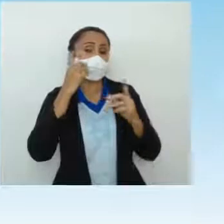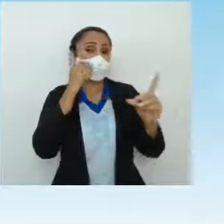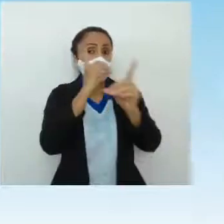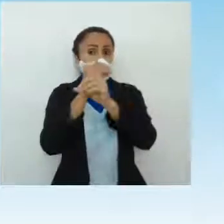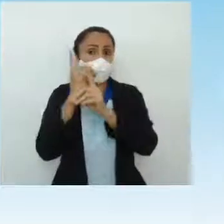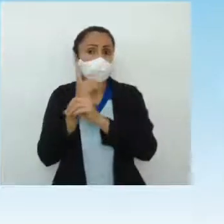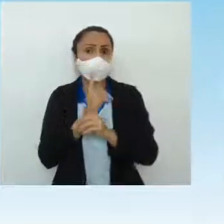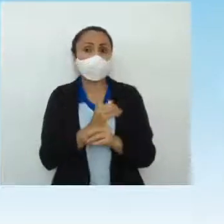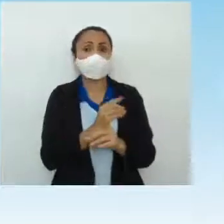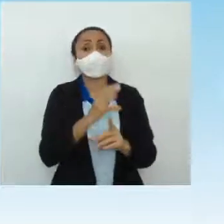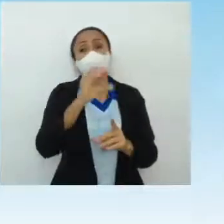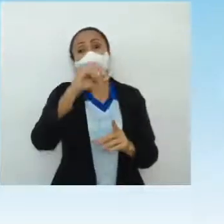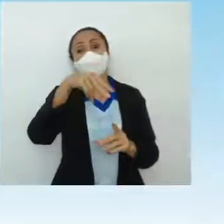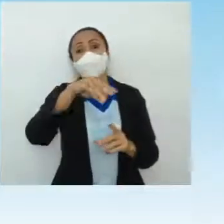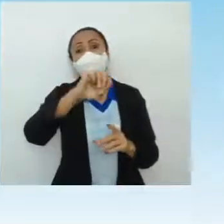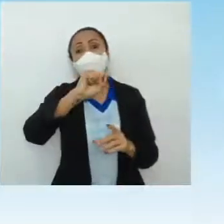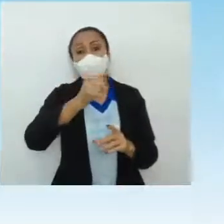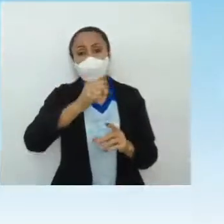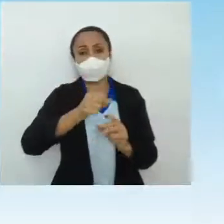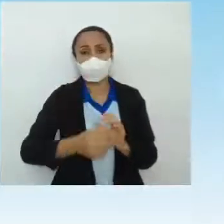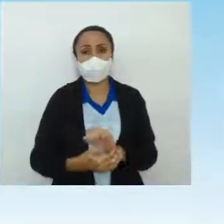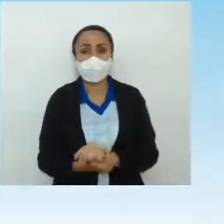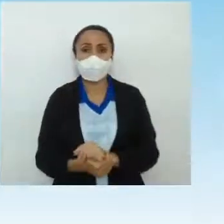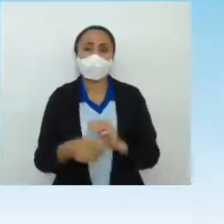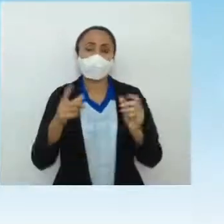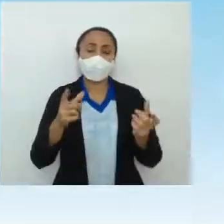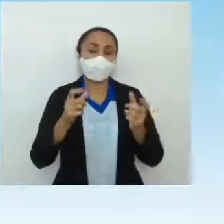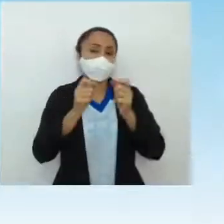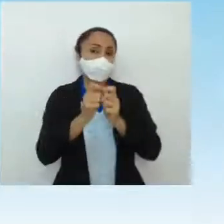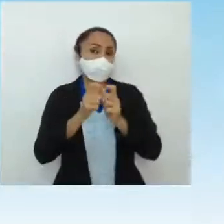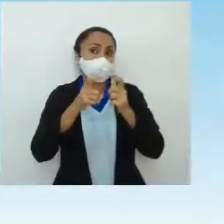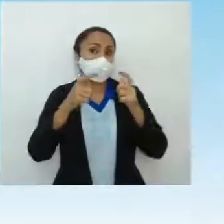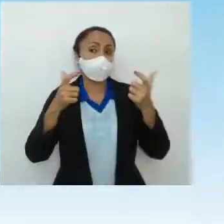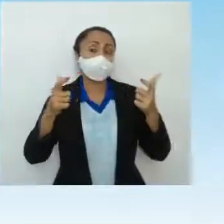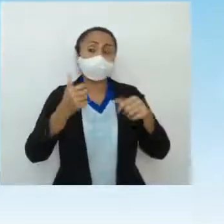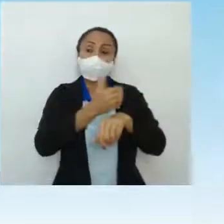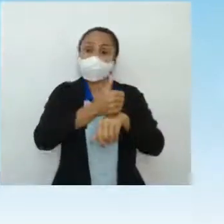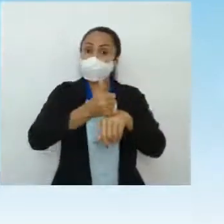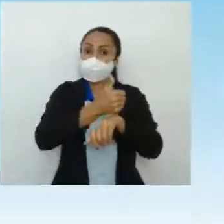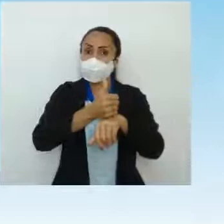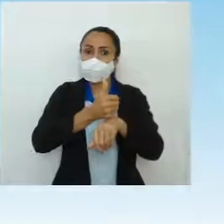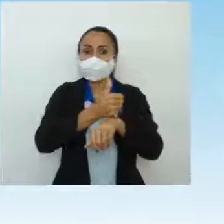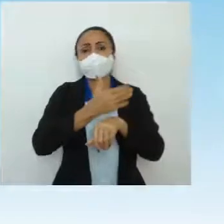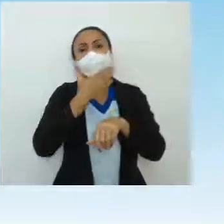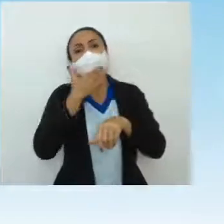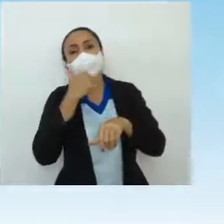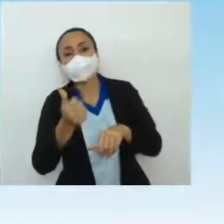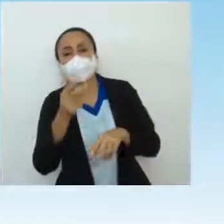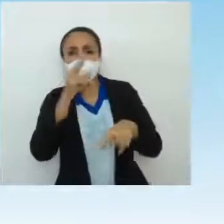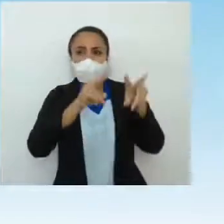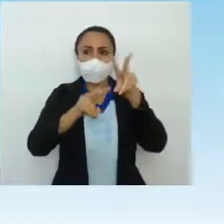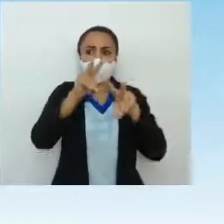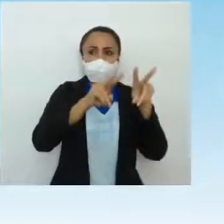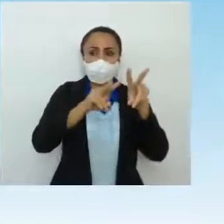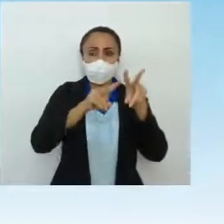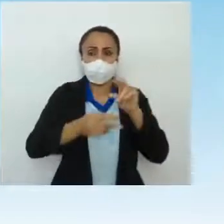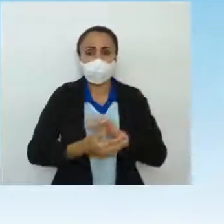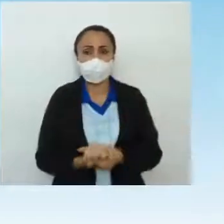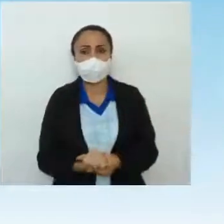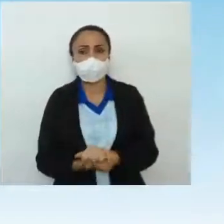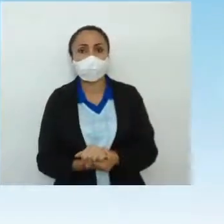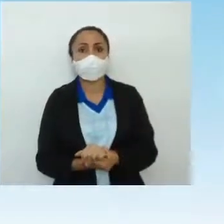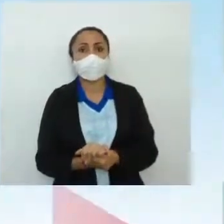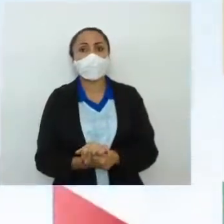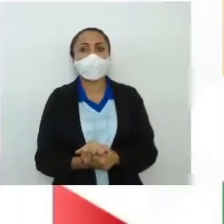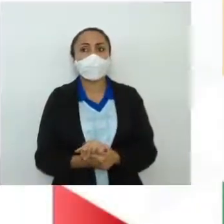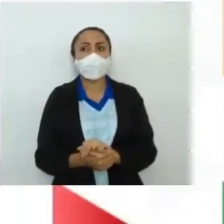os cones, o que vai maximizar a qualidade visual. Então, aí na imagem que eu gostaria